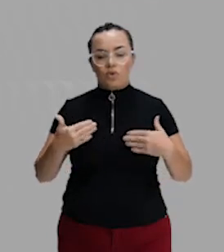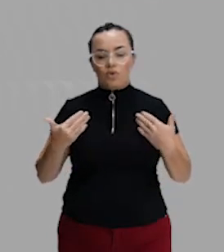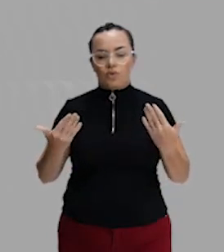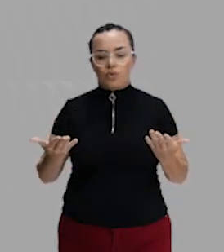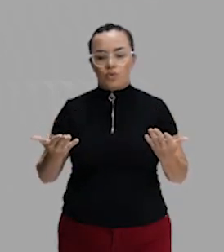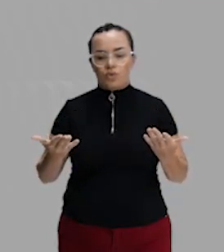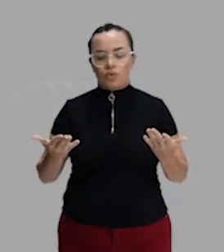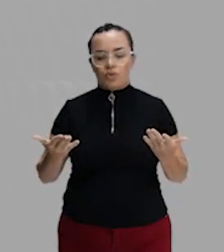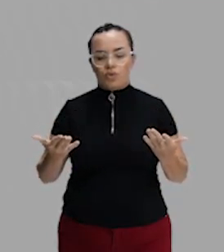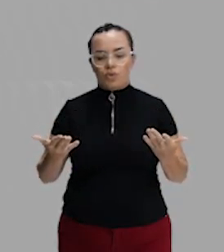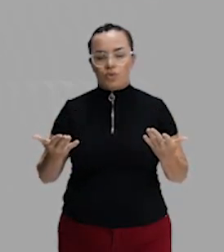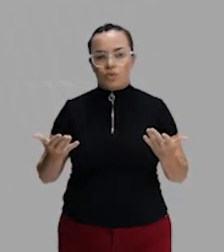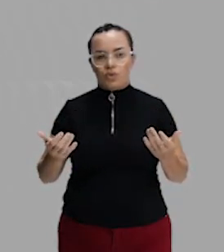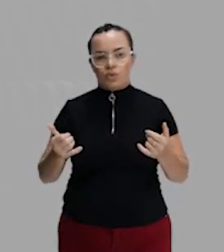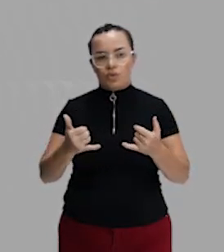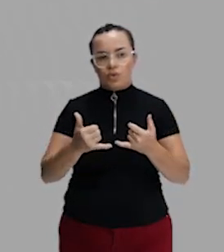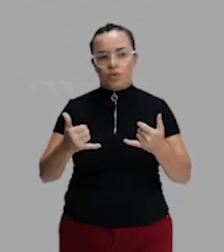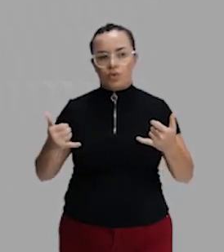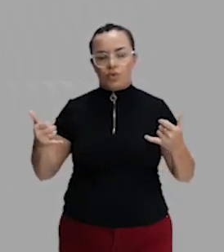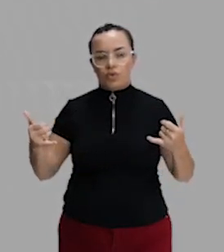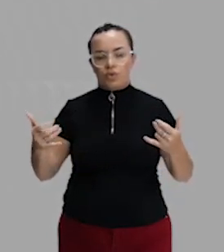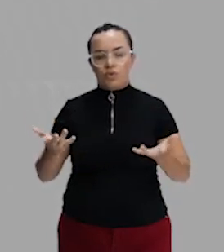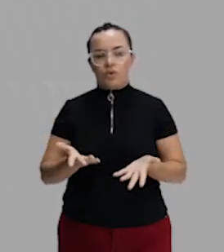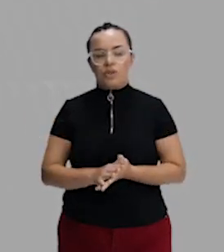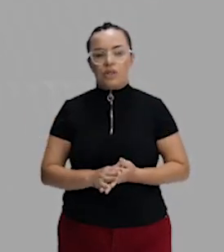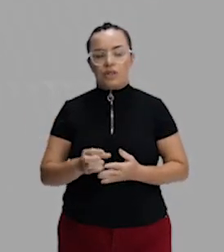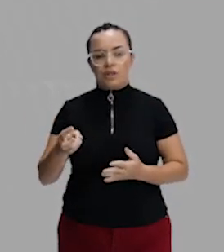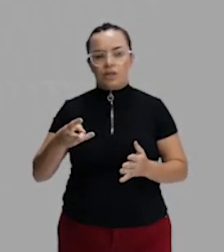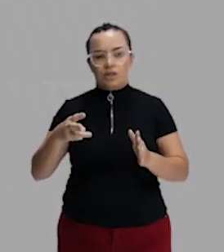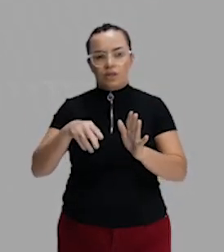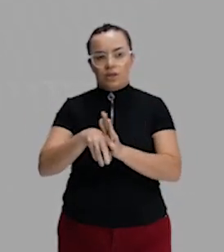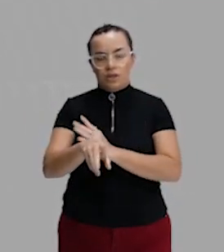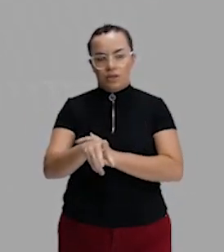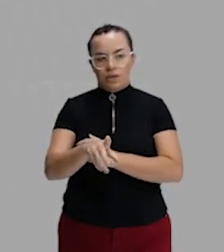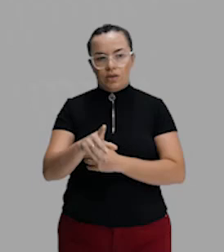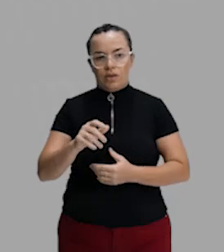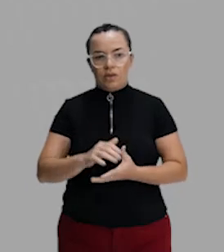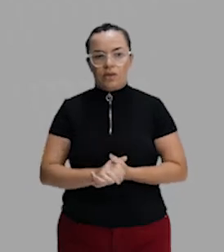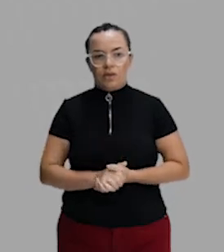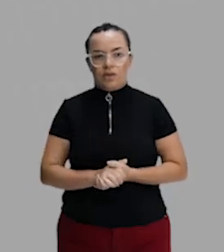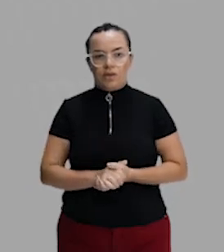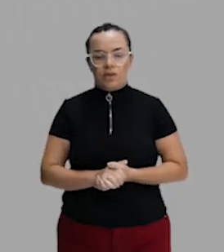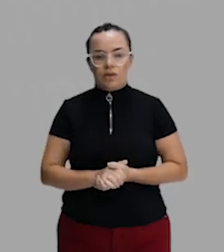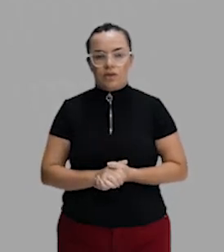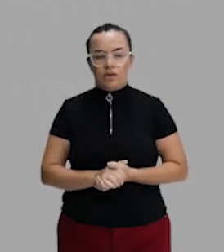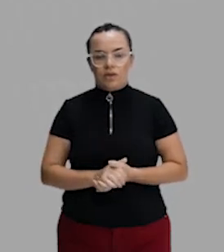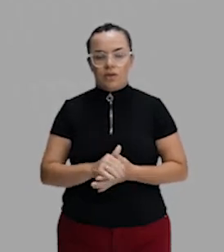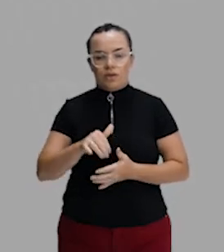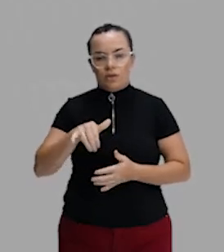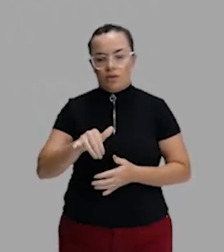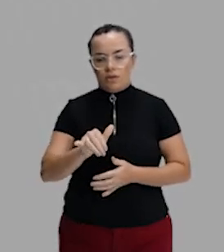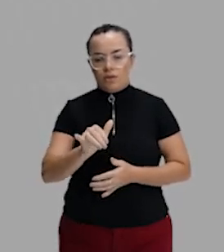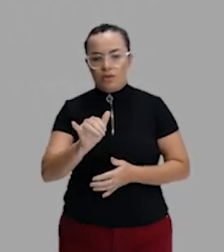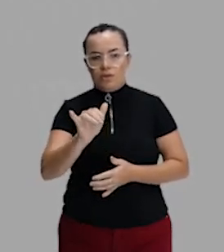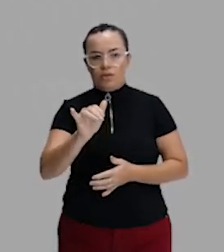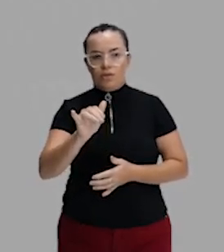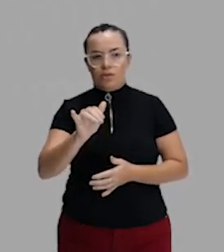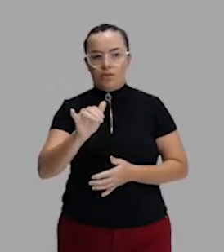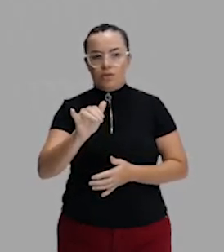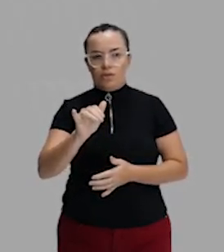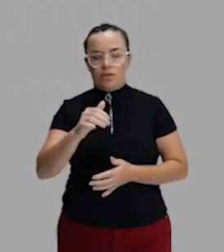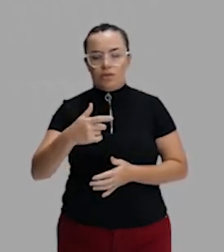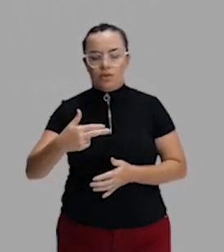diretriz, é nessa equação aqui, y igual a menos 4. Y igual a menos